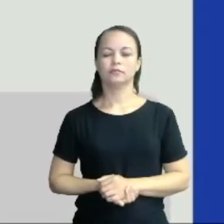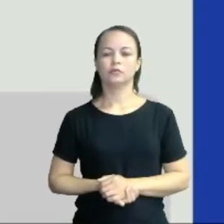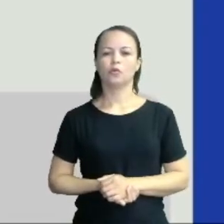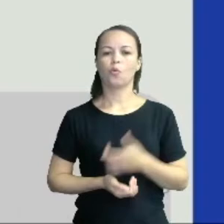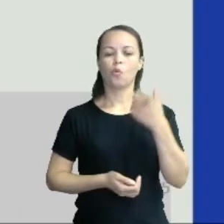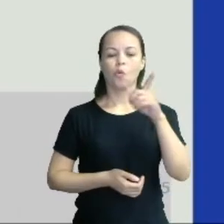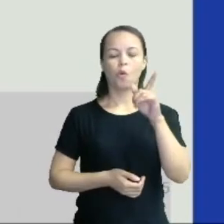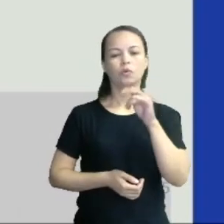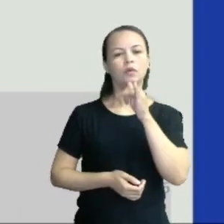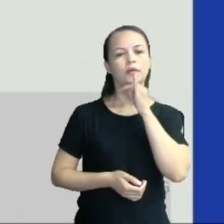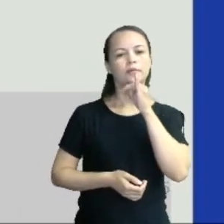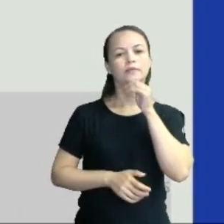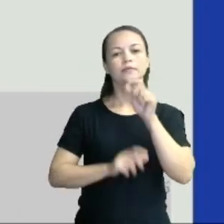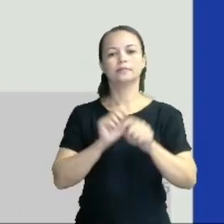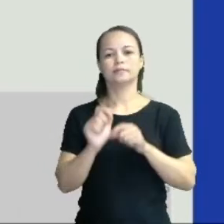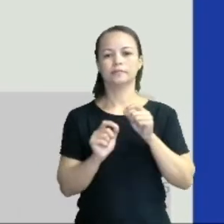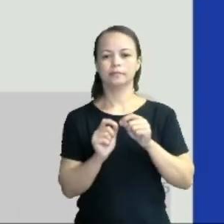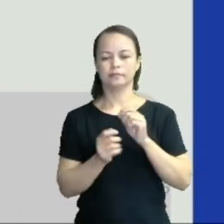Outro exemplo aqui.